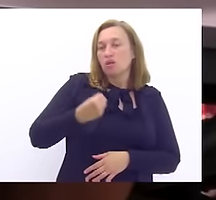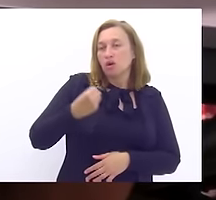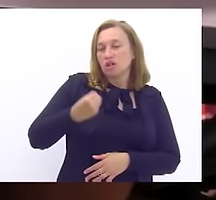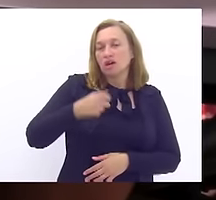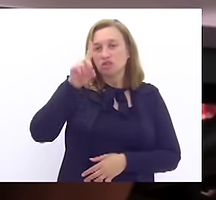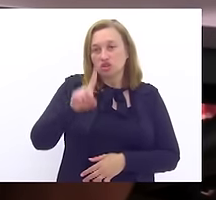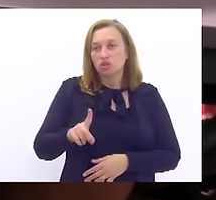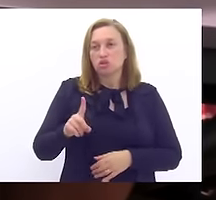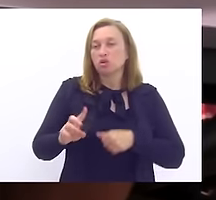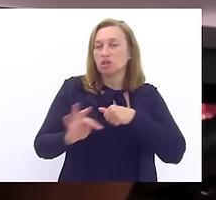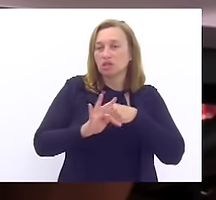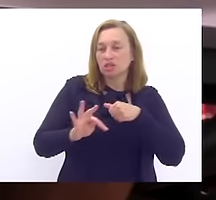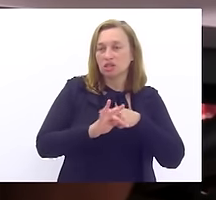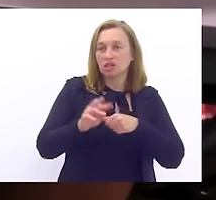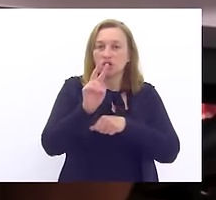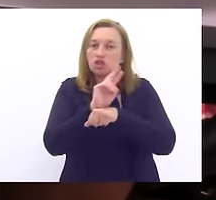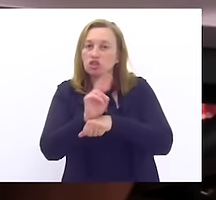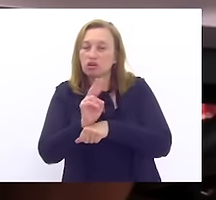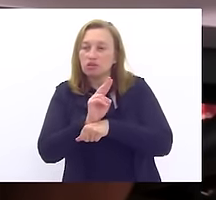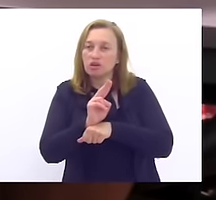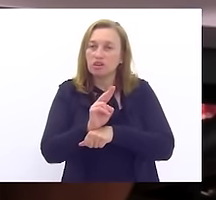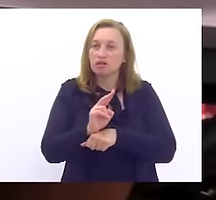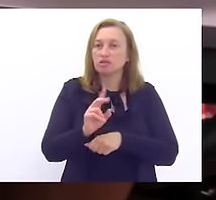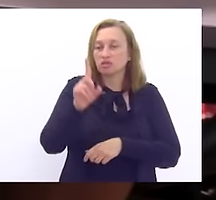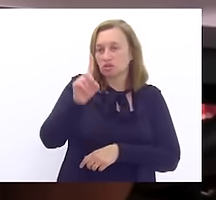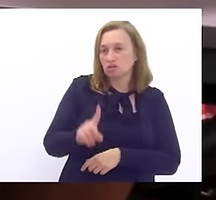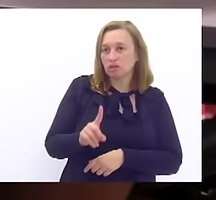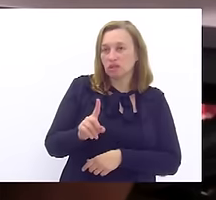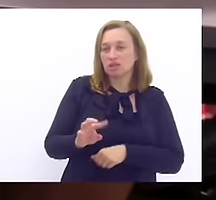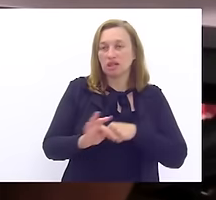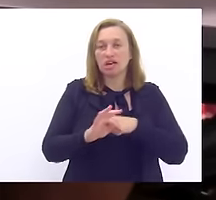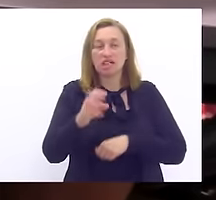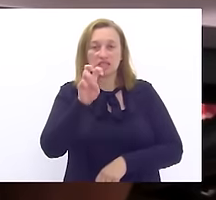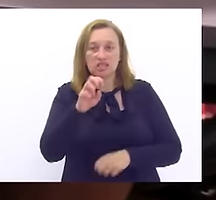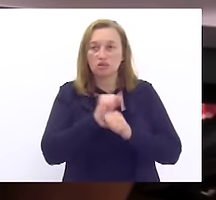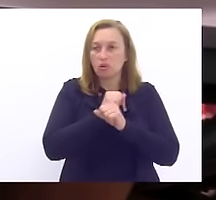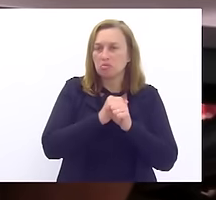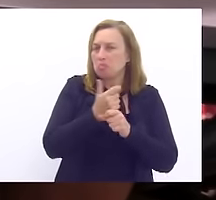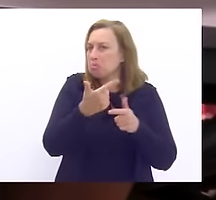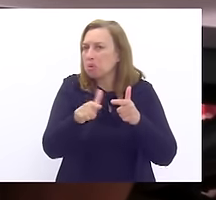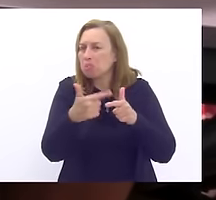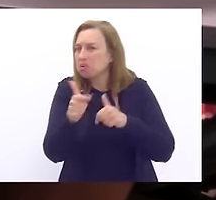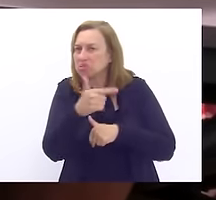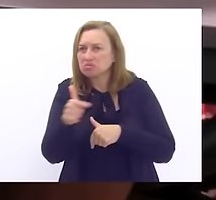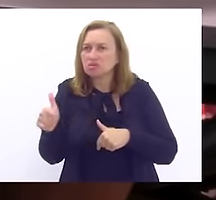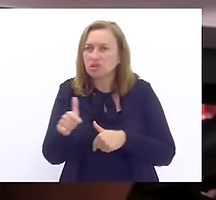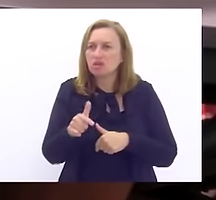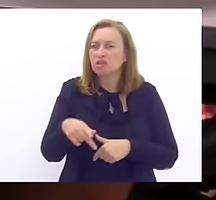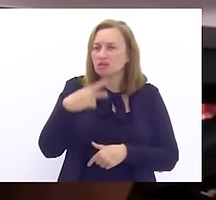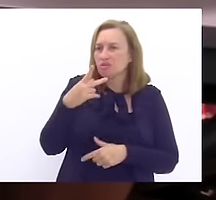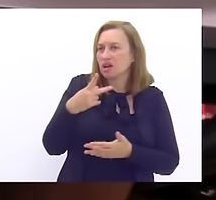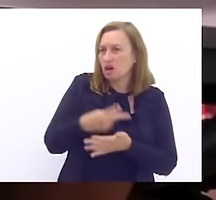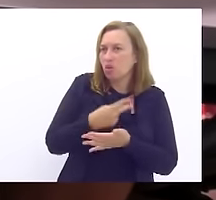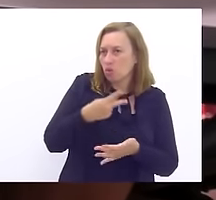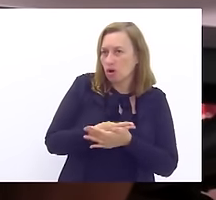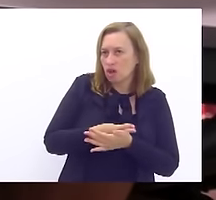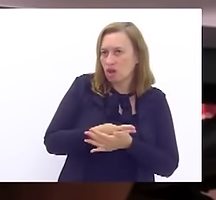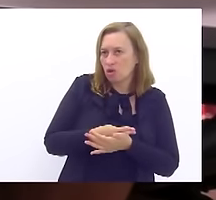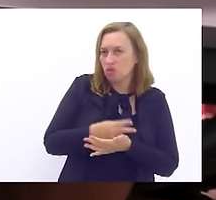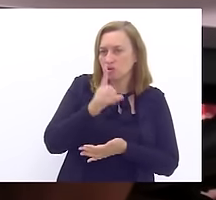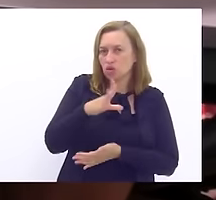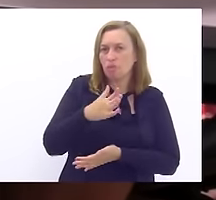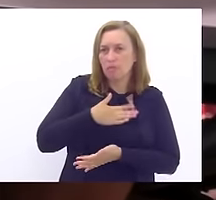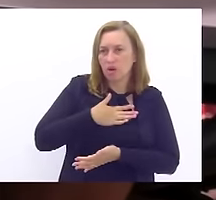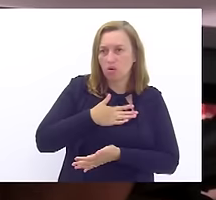eu chefia e Assessoria da diretoria técnica cinco anos e eu não tenho problema nenhum dizer que esse erro é o único exclusivamente